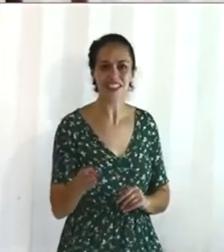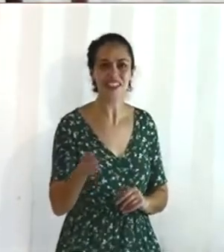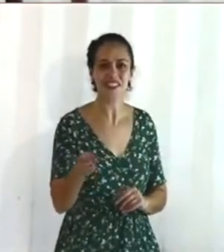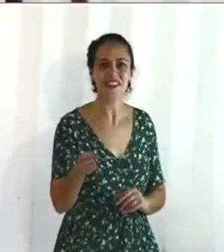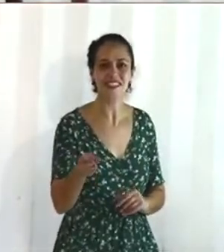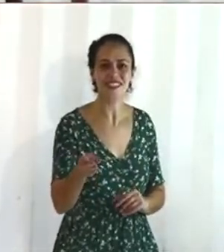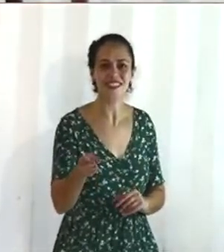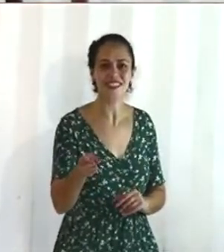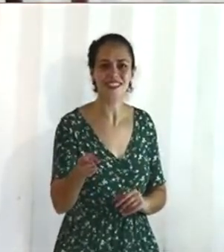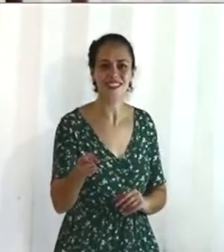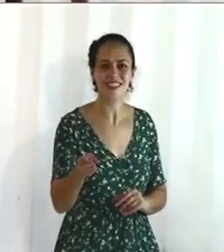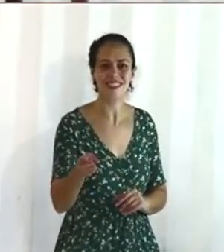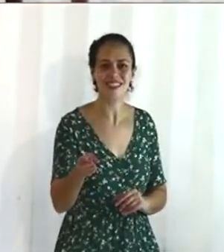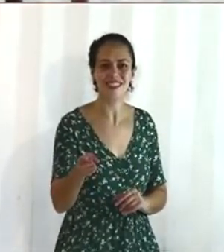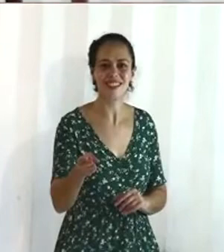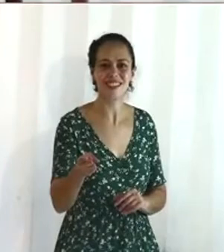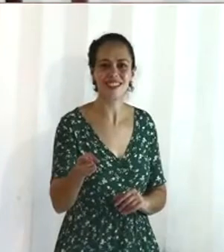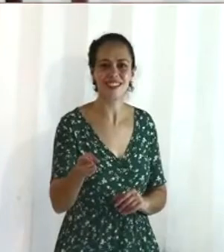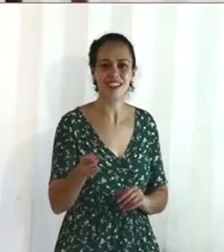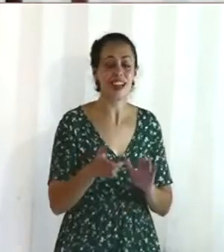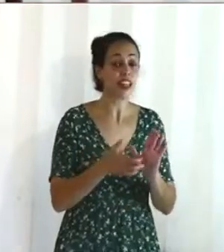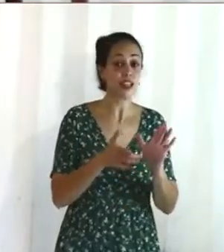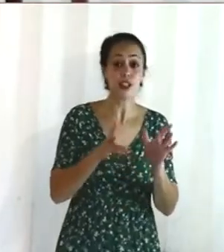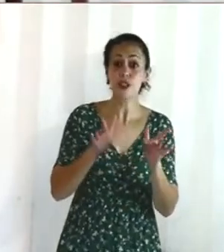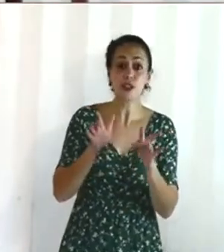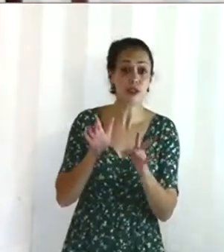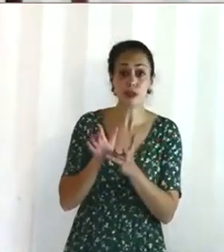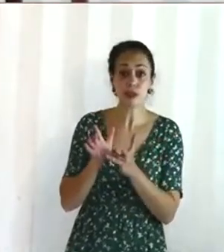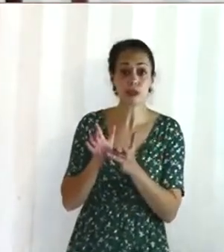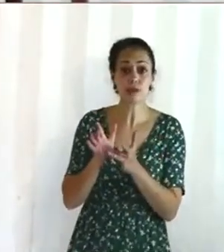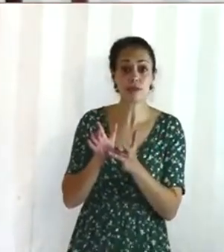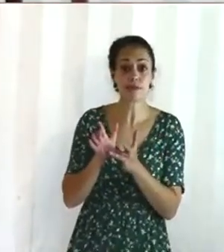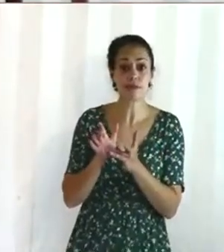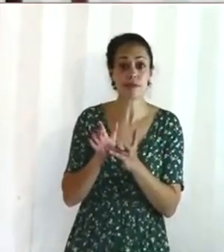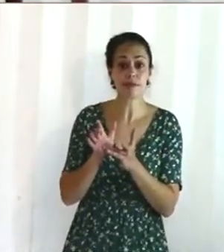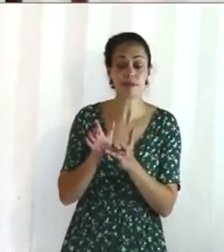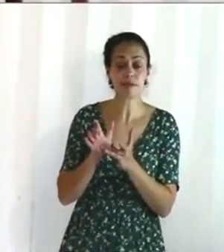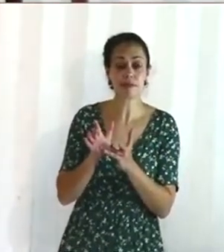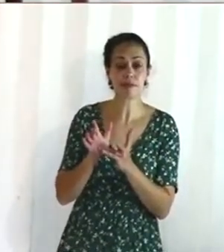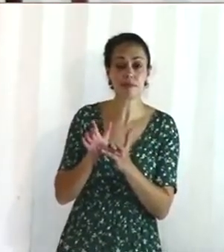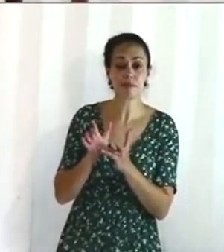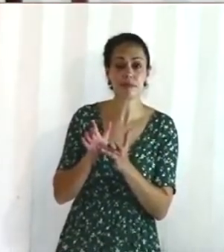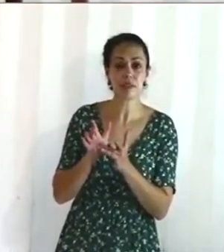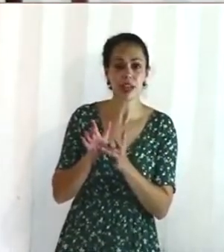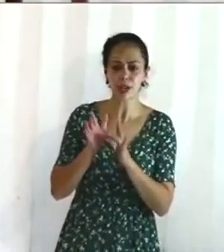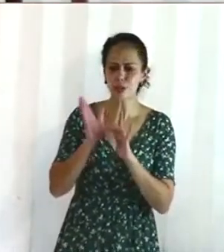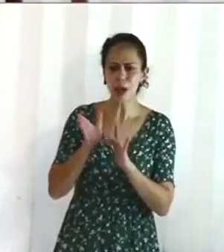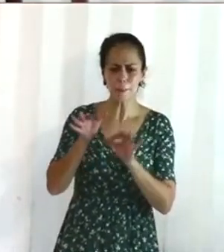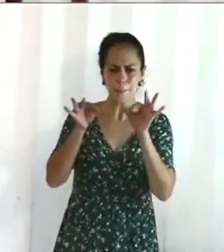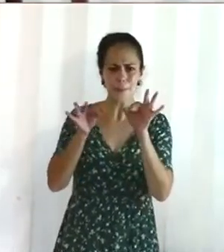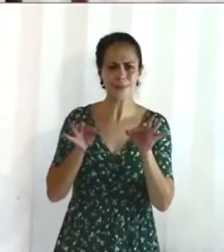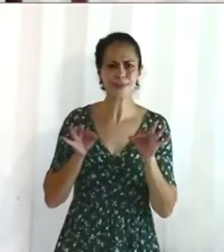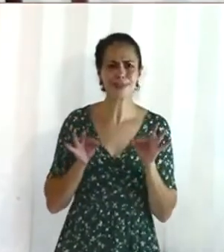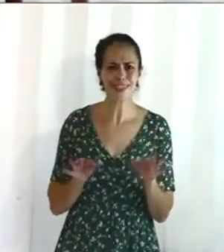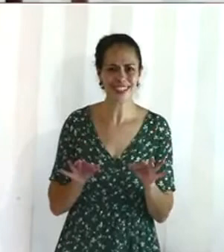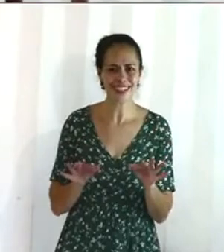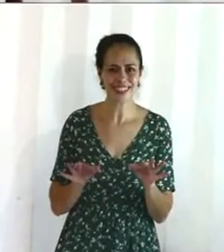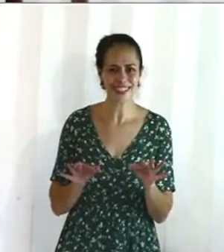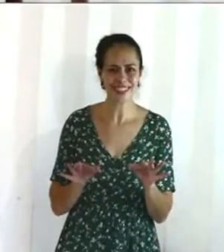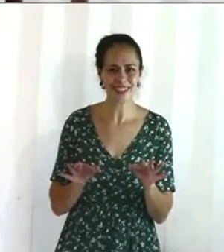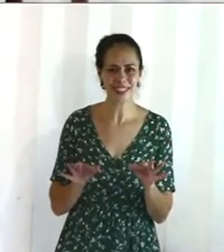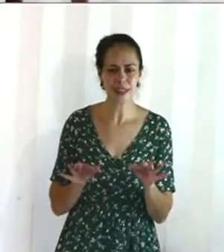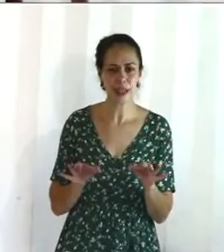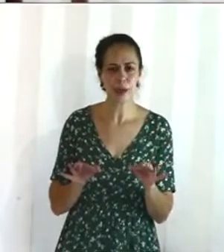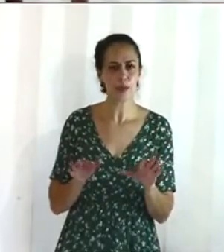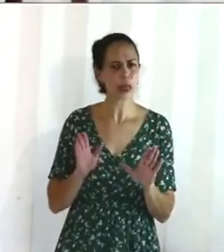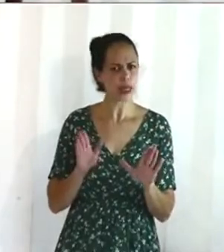coisas. Tales tentou buscar um elemento que pudesse identificar como elemento que era o gerador do